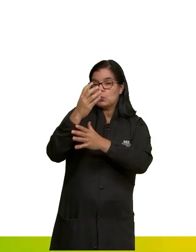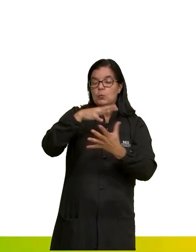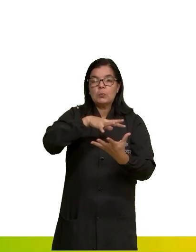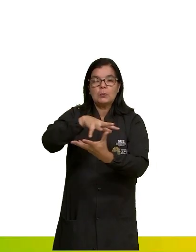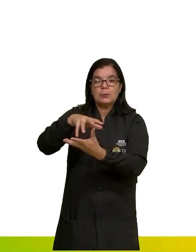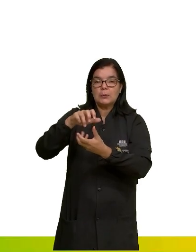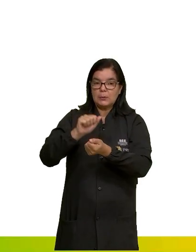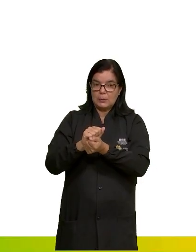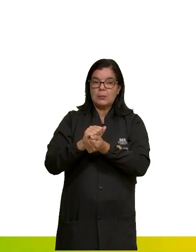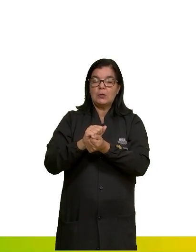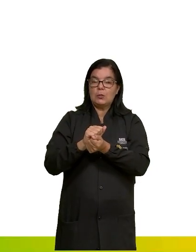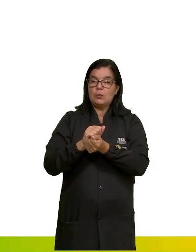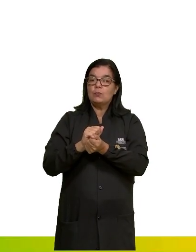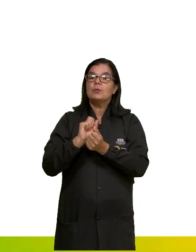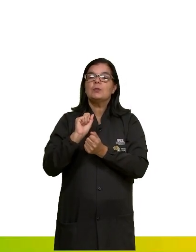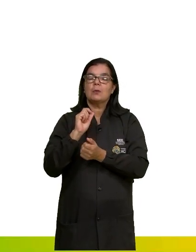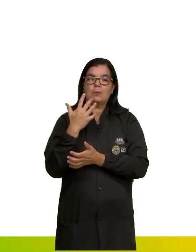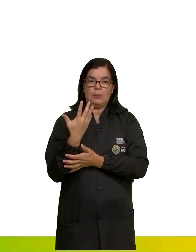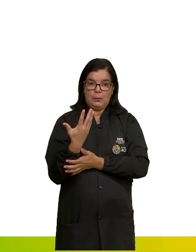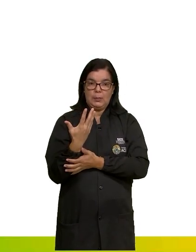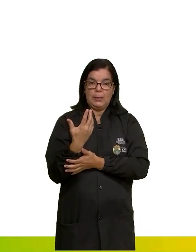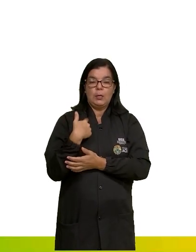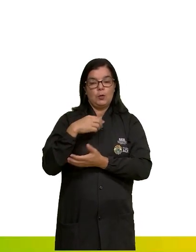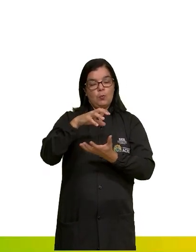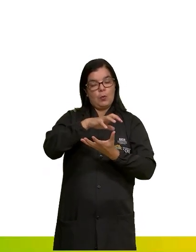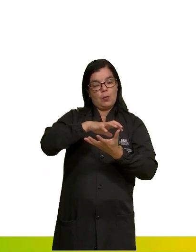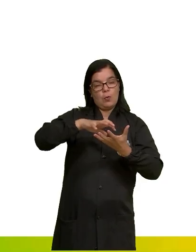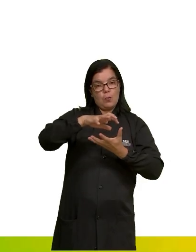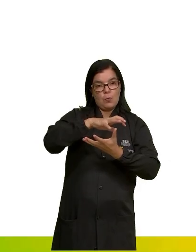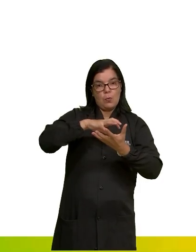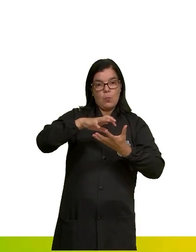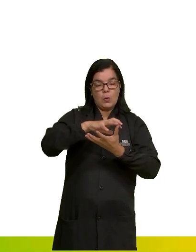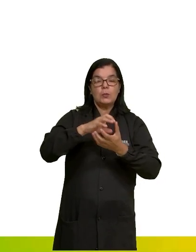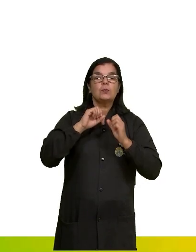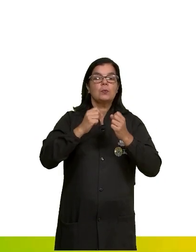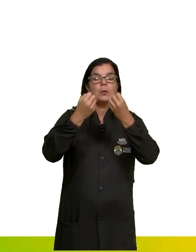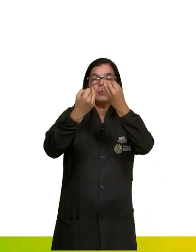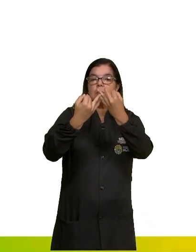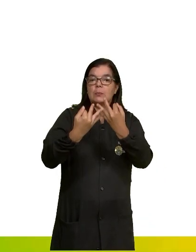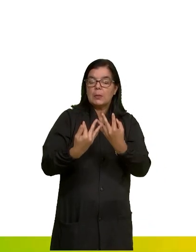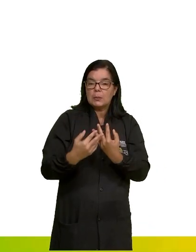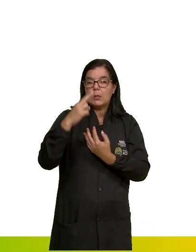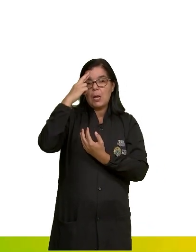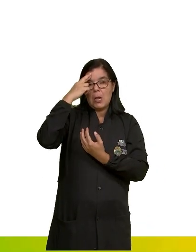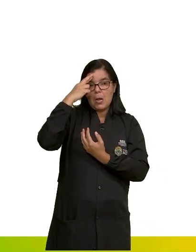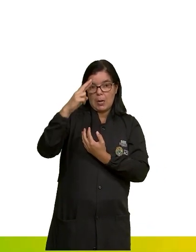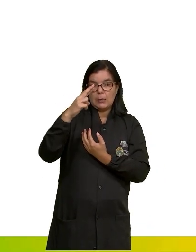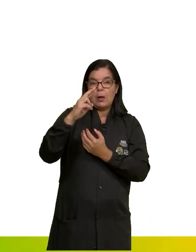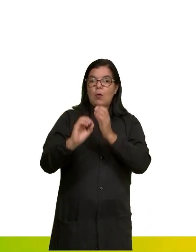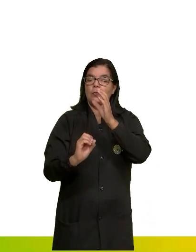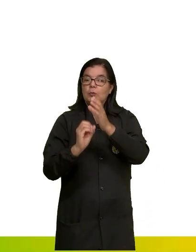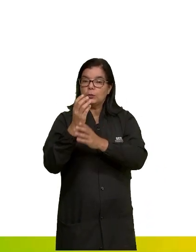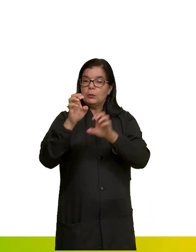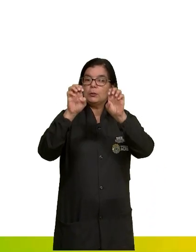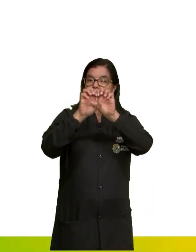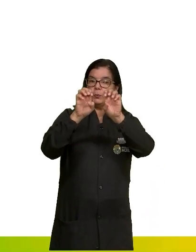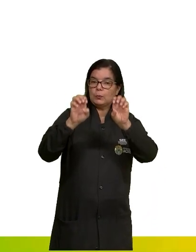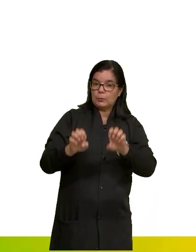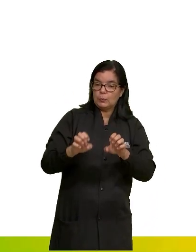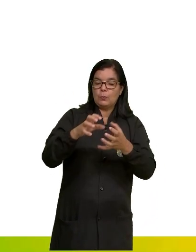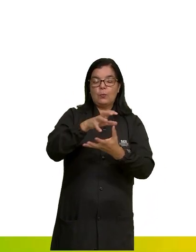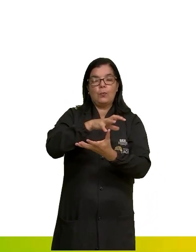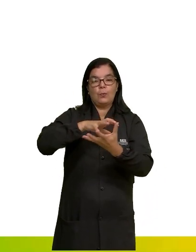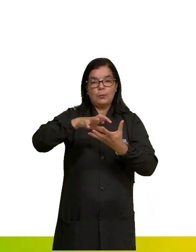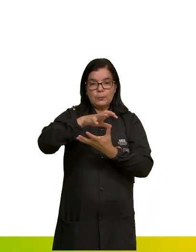mundo e seus fenômenos, enquanto a cosmologia busca explicações racionais para a origem e estrutura